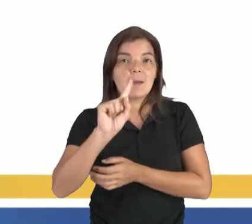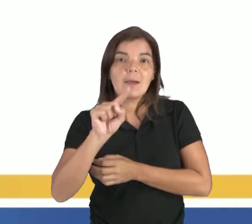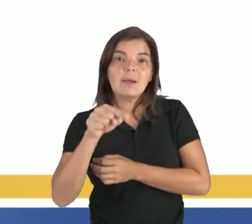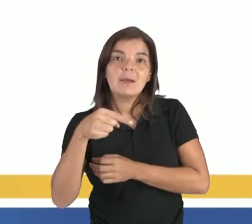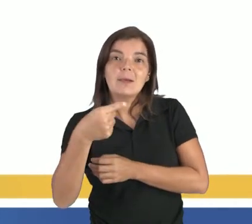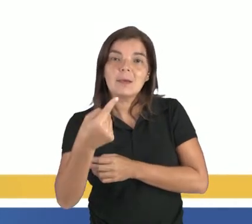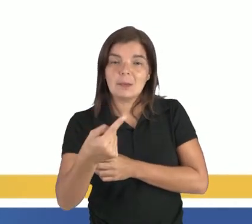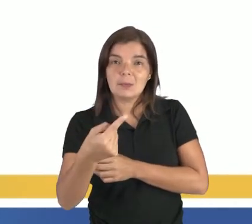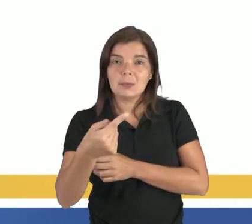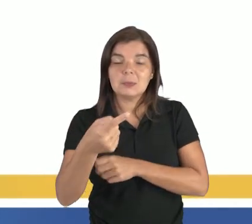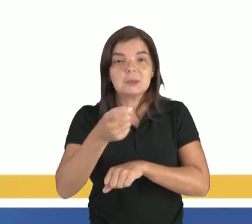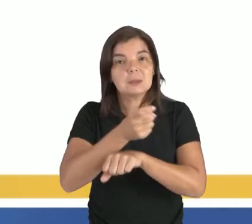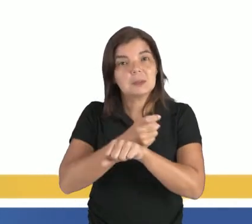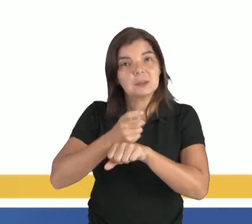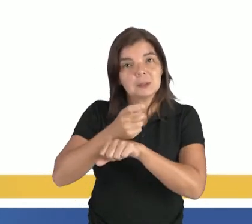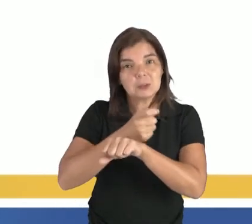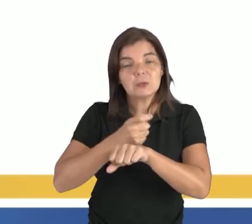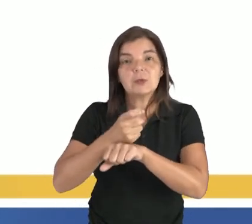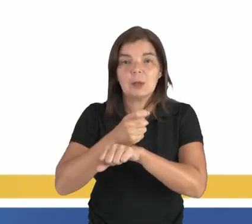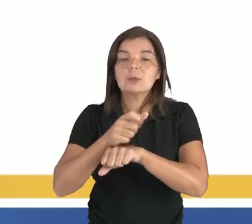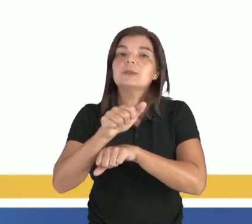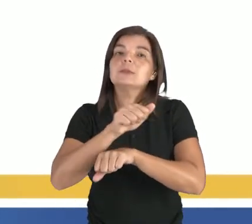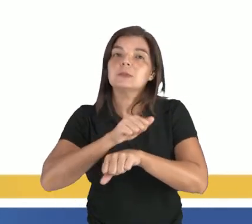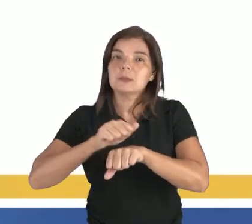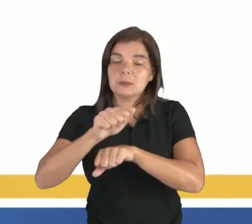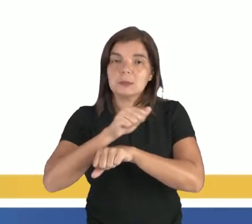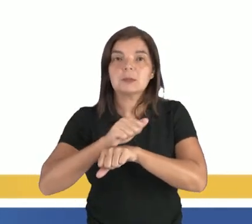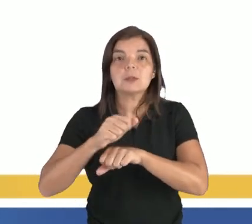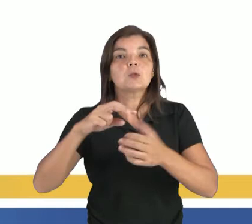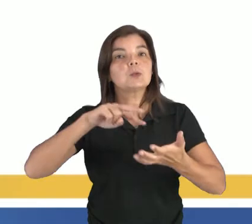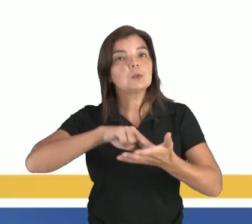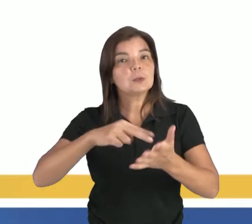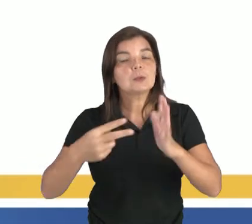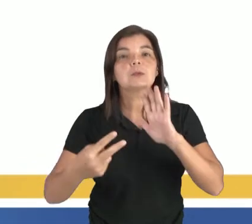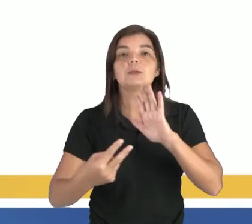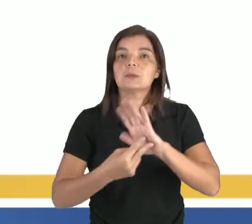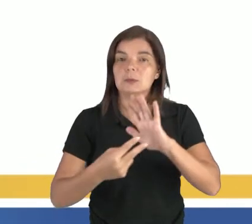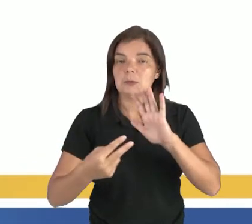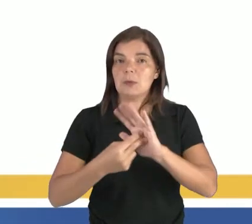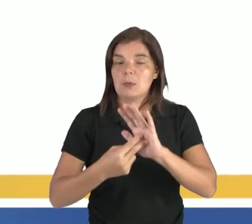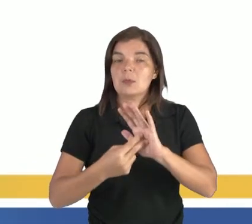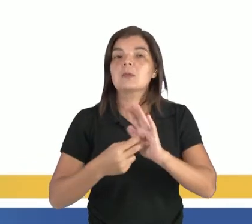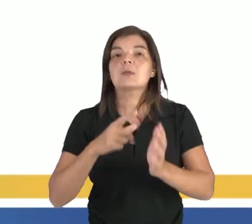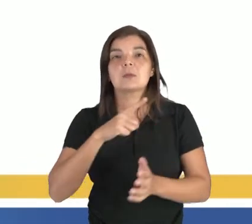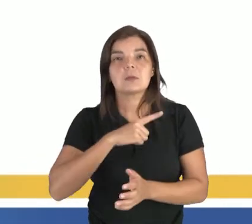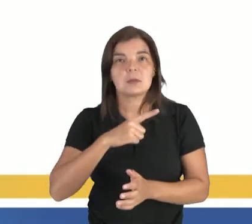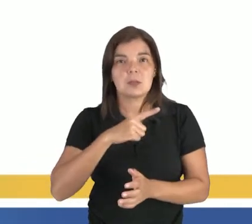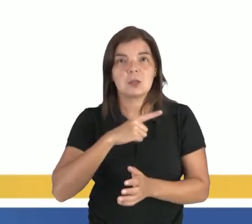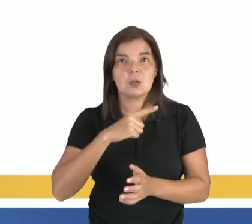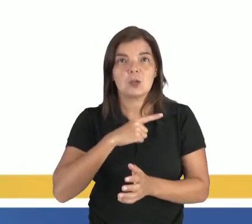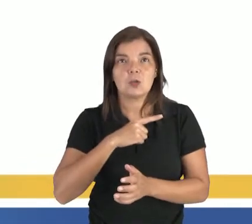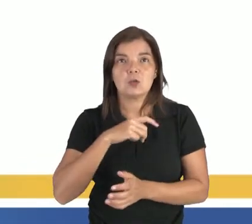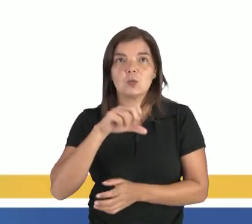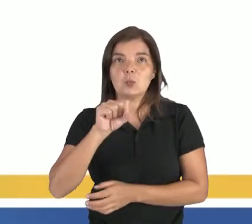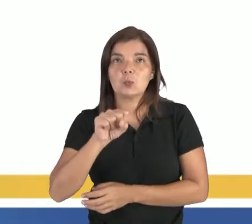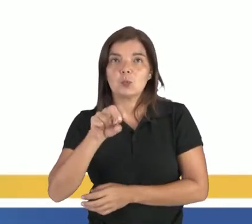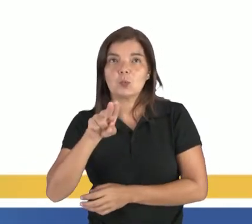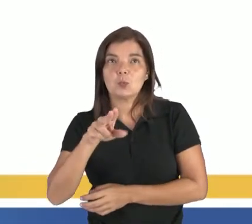após adjetivos e advérbios, potencializa os significados e tem o sentido de